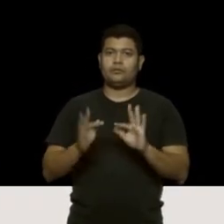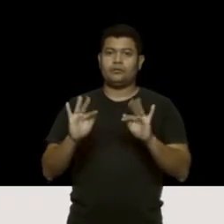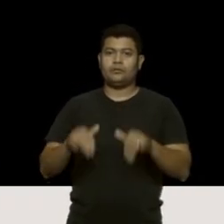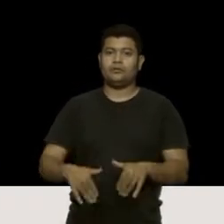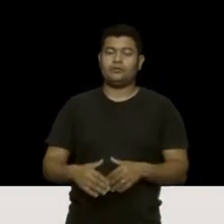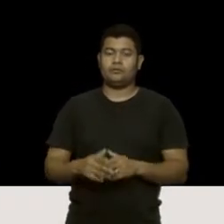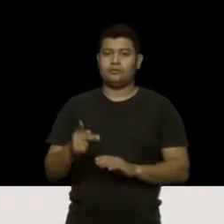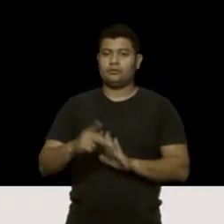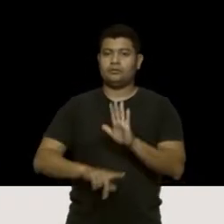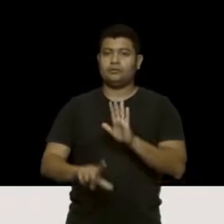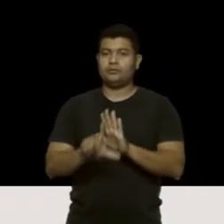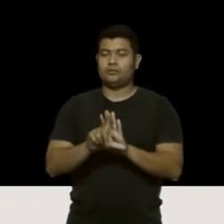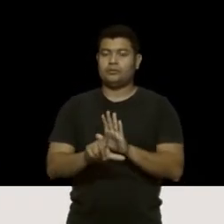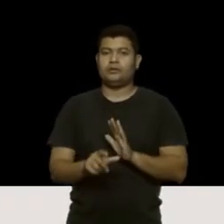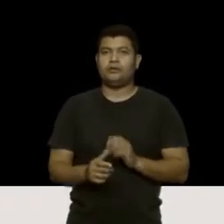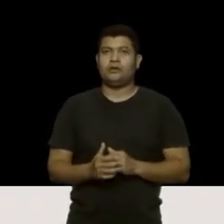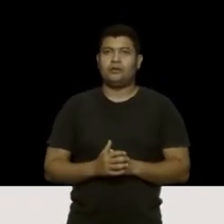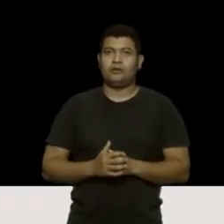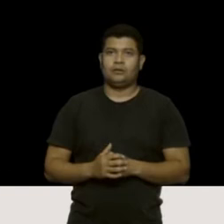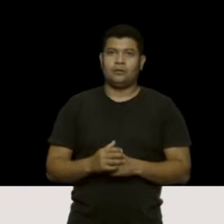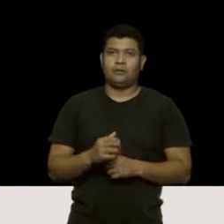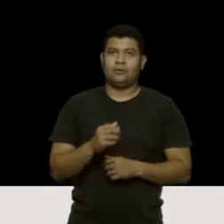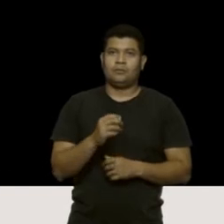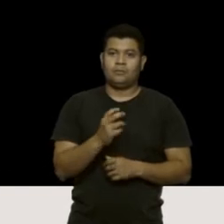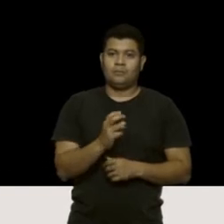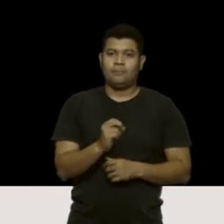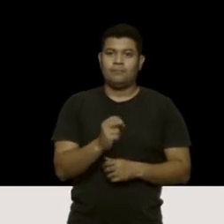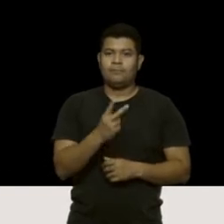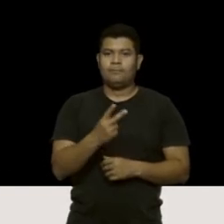ao projeto de Lei